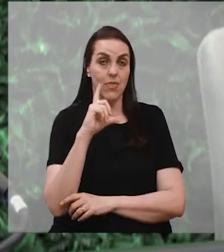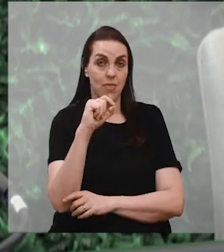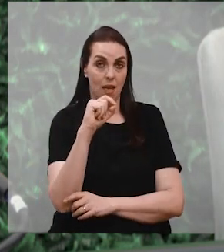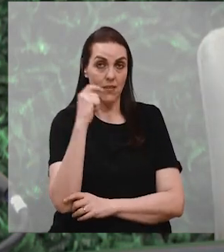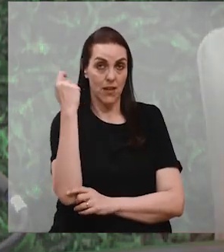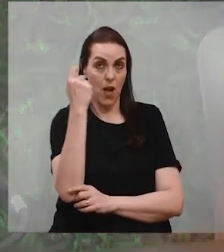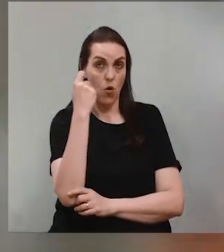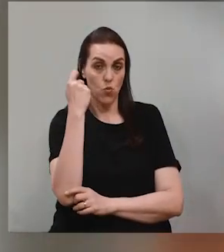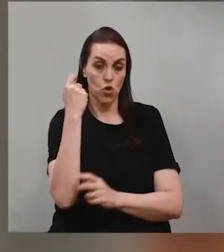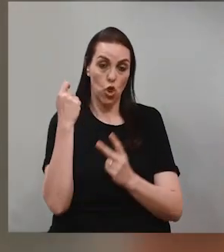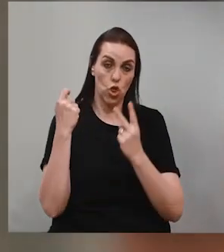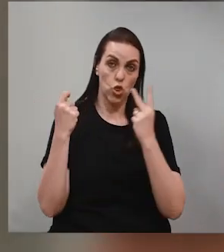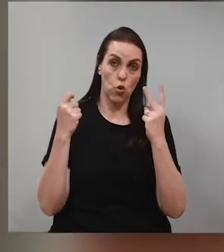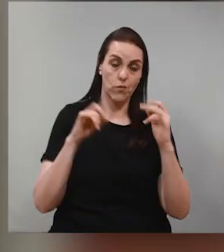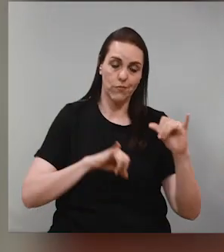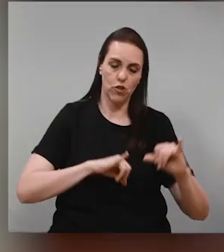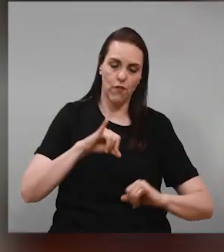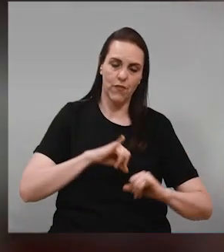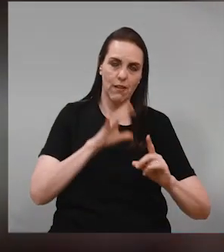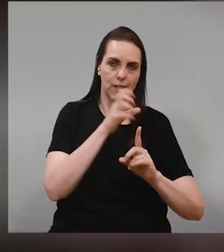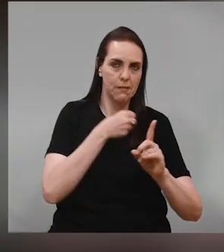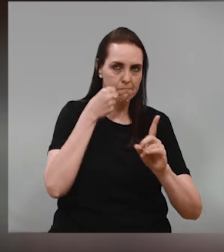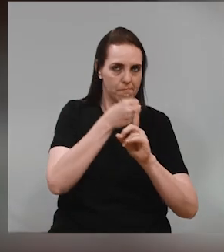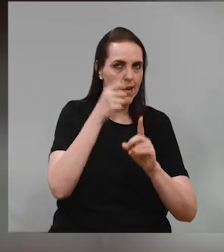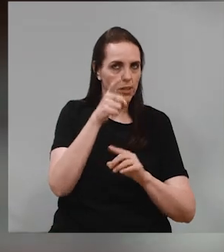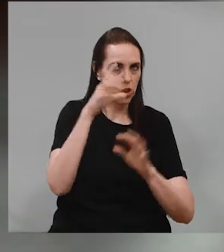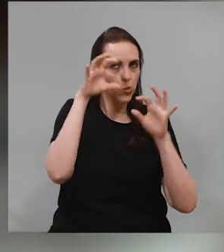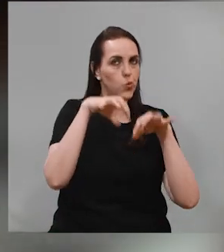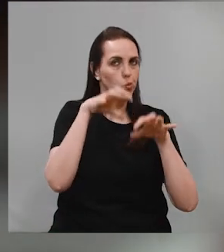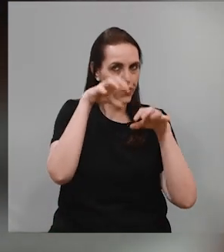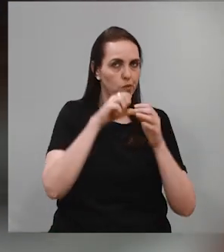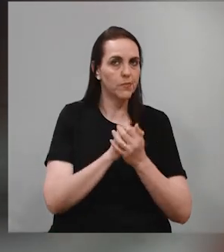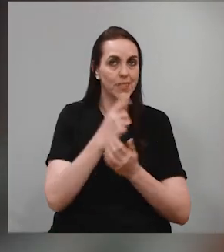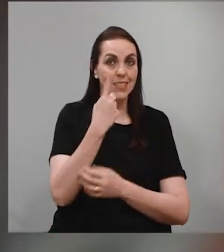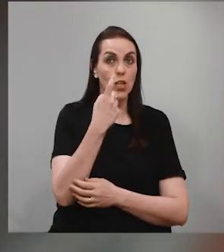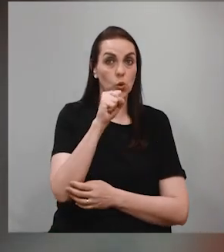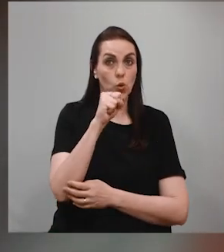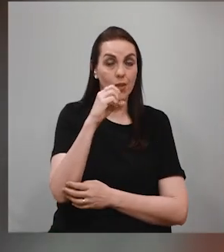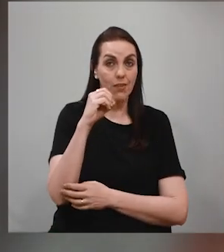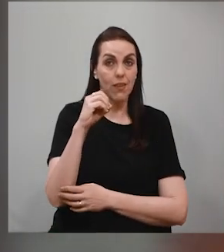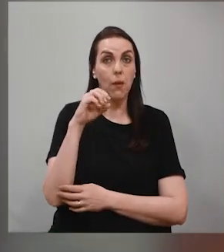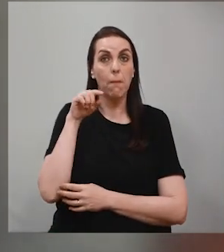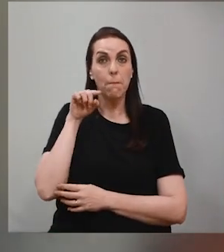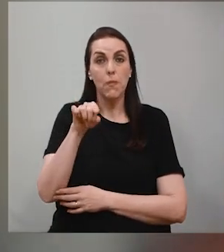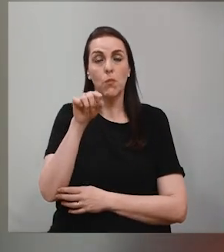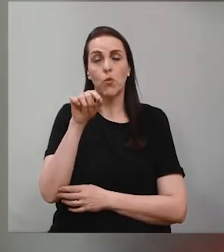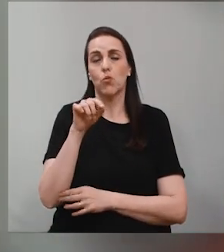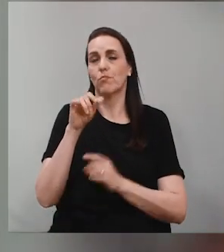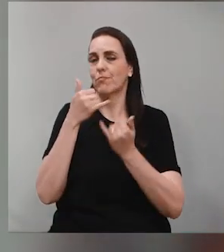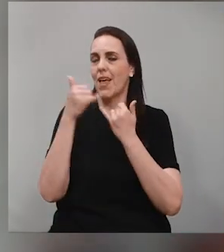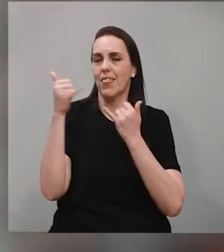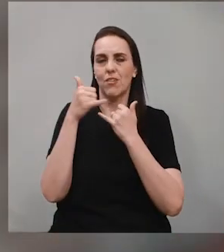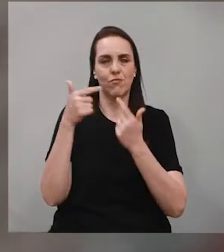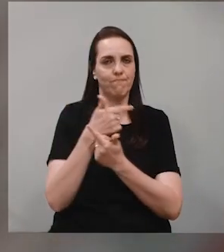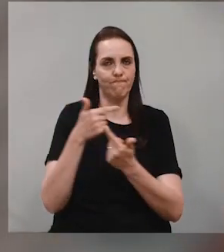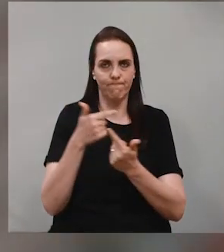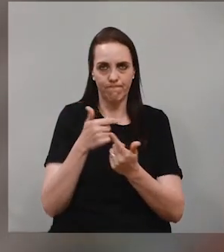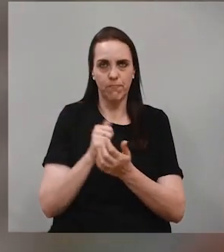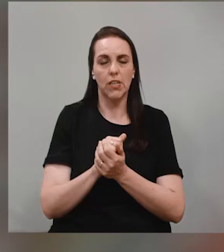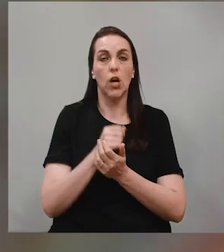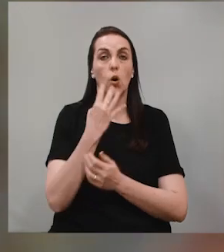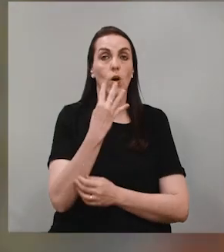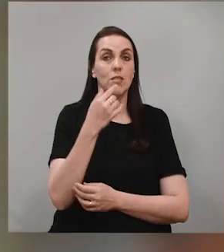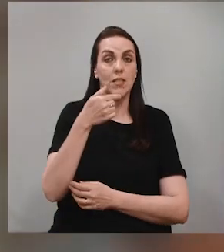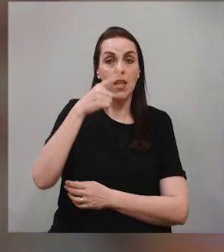cada 10 gaúchos, 2 sofreram com os impactos das chuvas. Cerca de 180 mil pontos sem energia